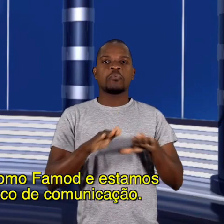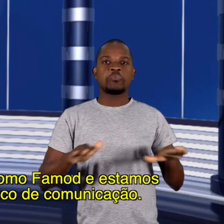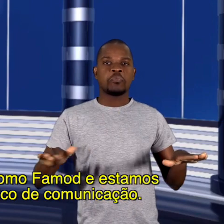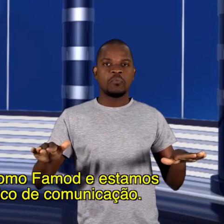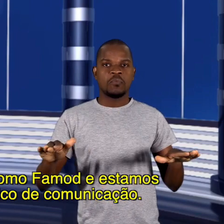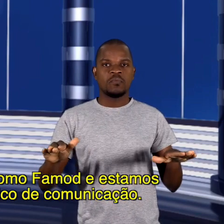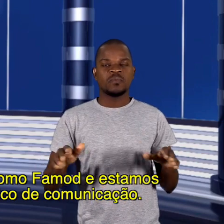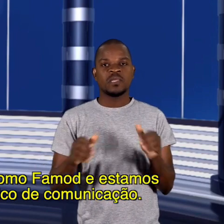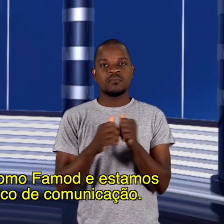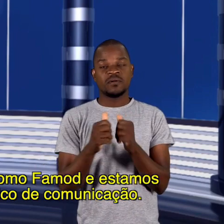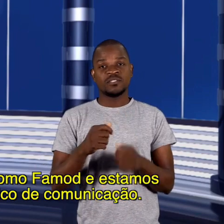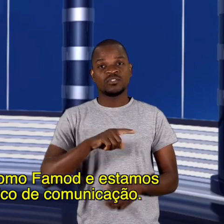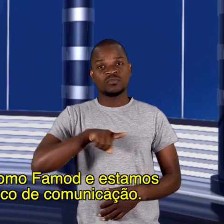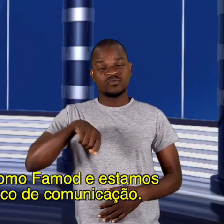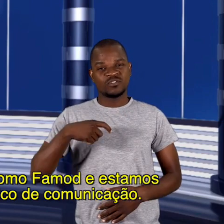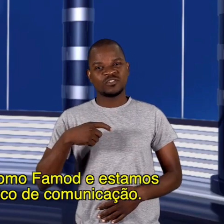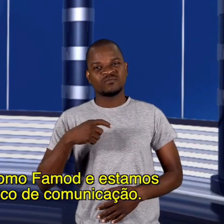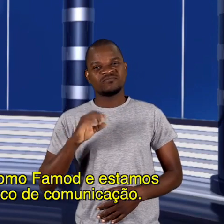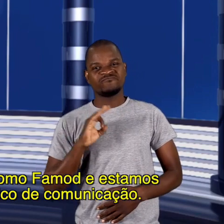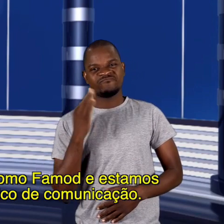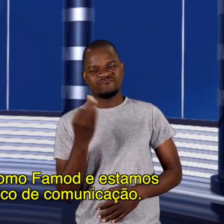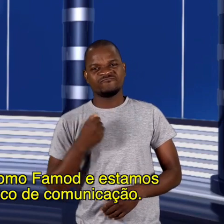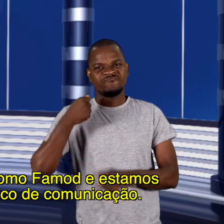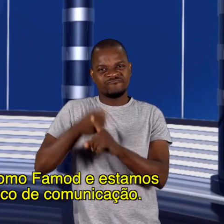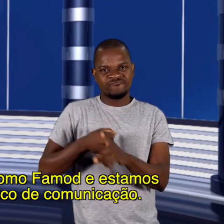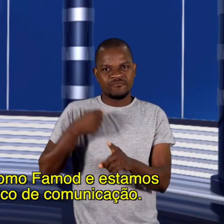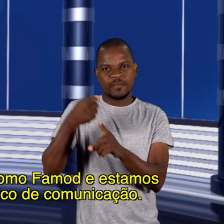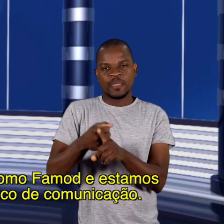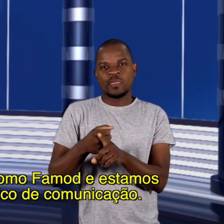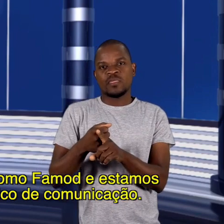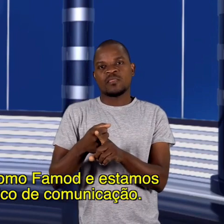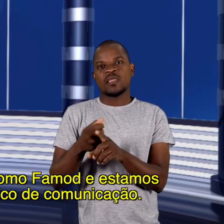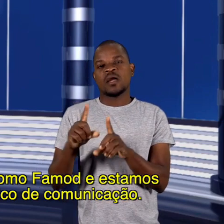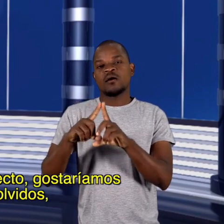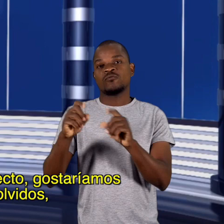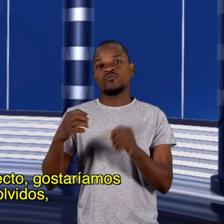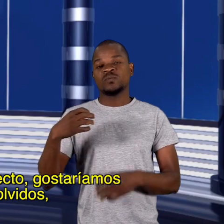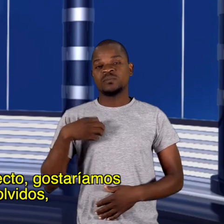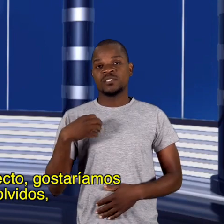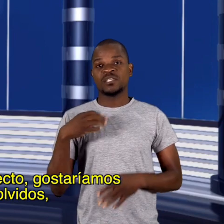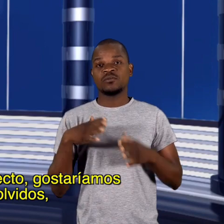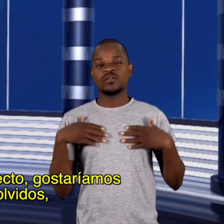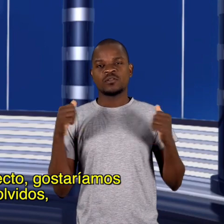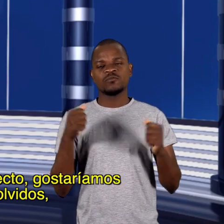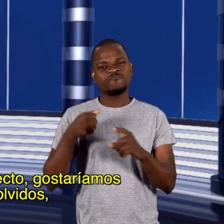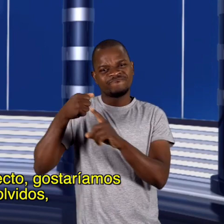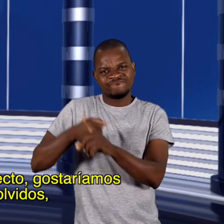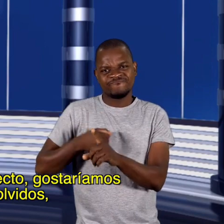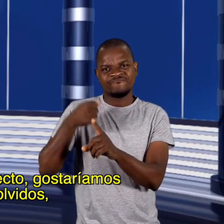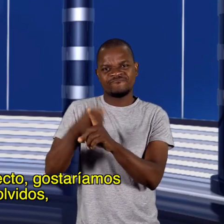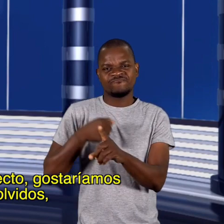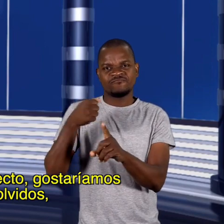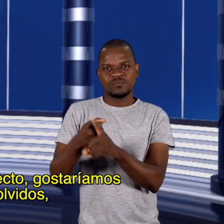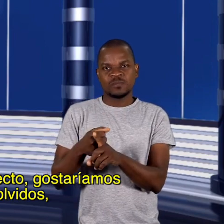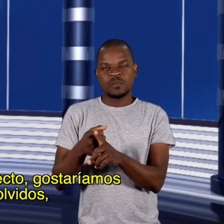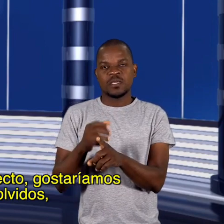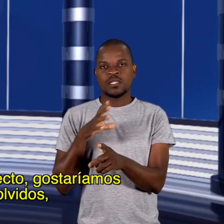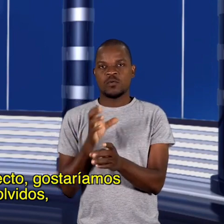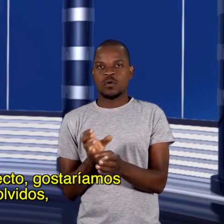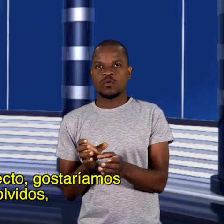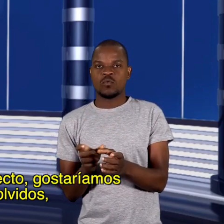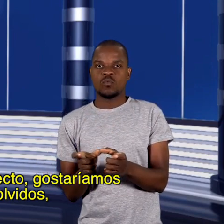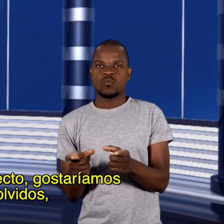pelo menos no departamento no comitê de comunicação mas que a nossa